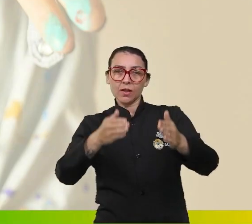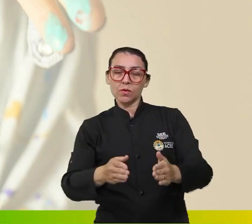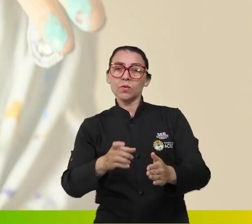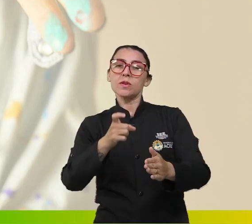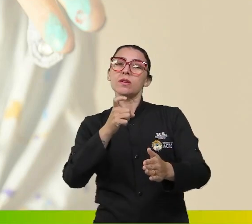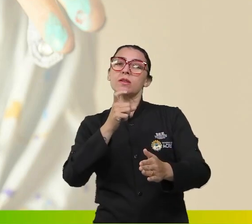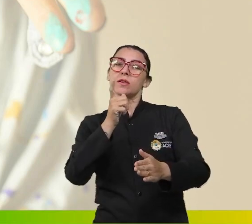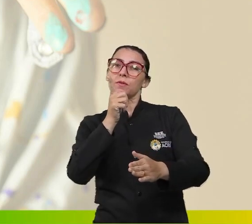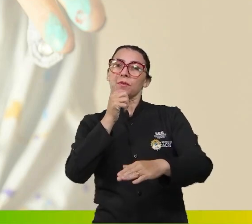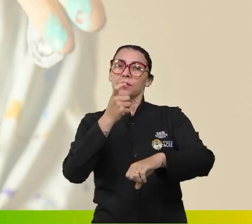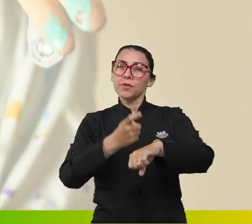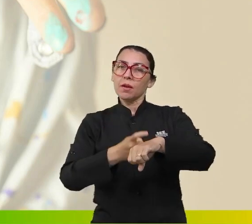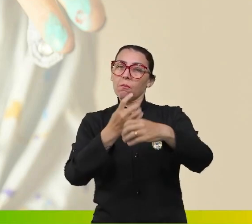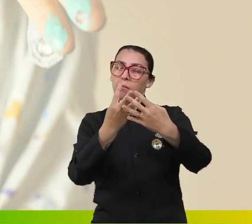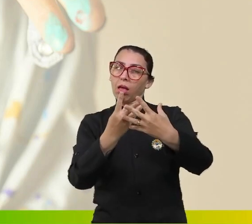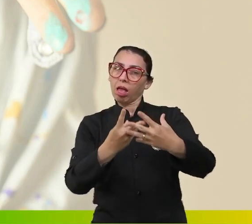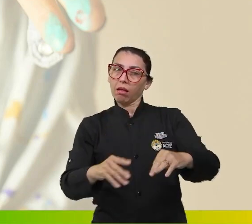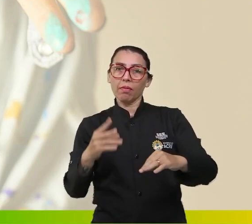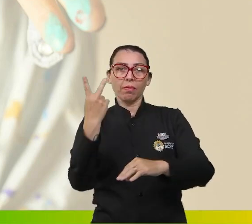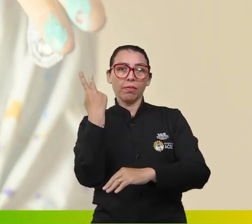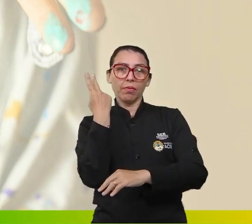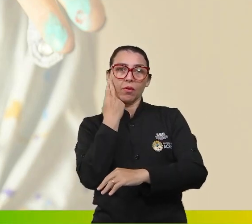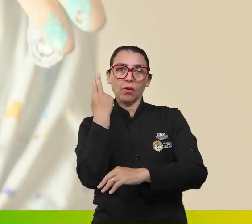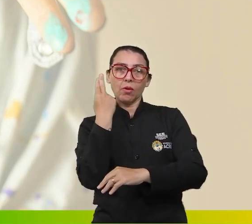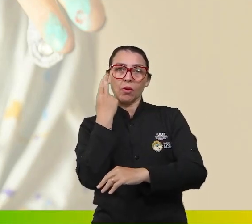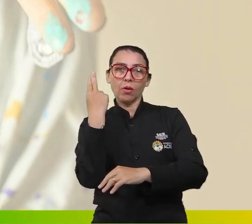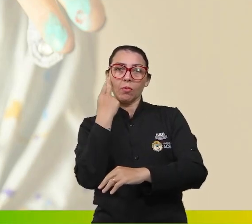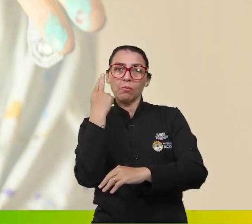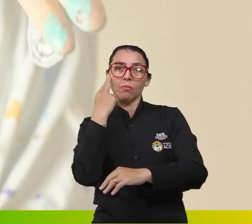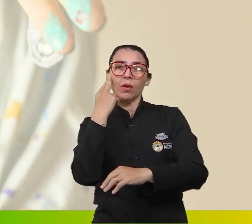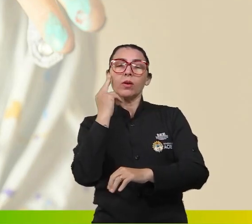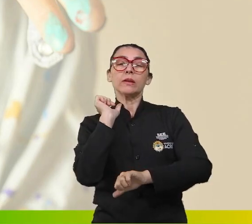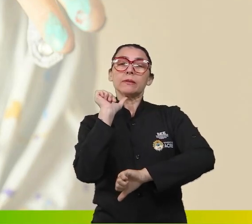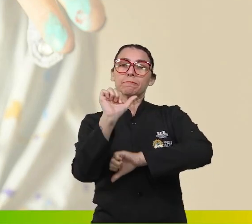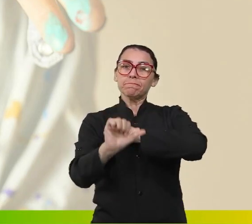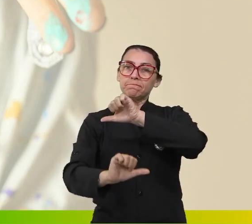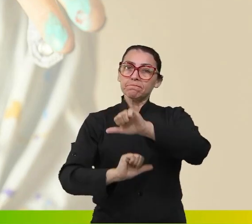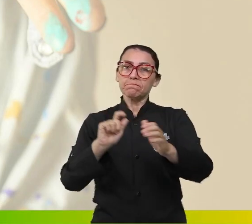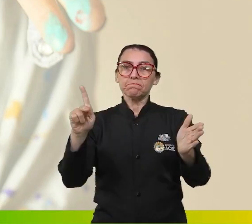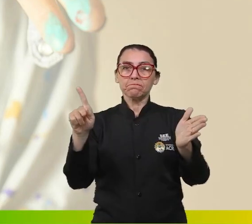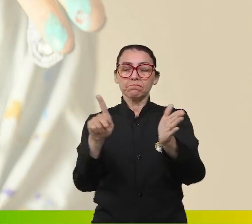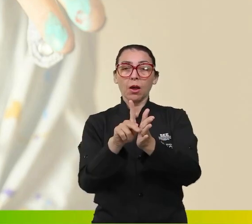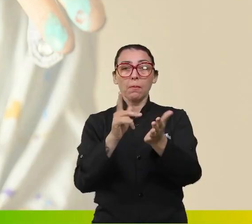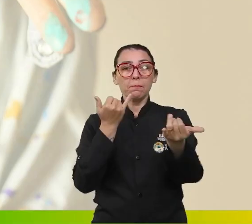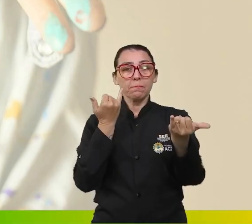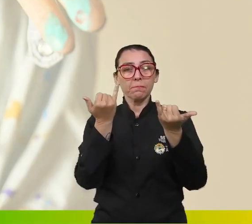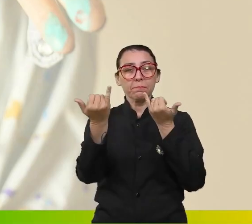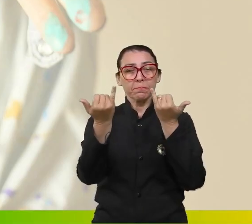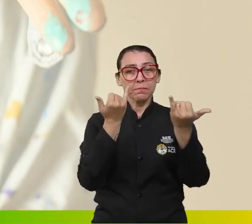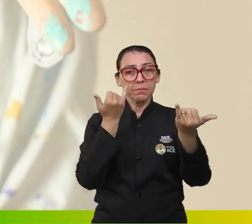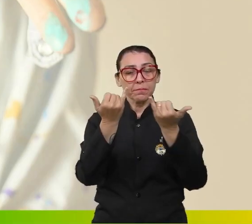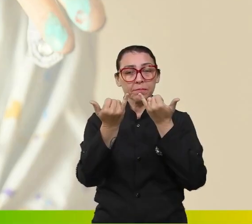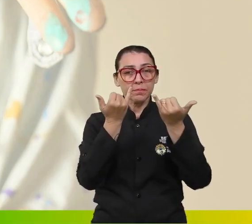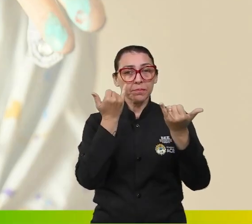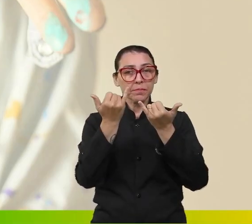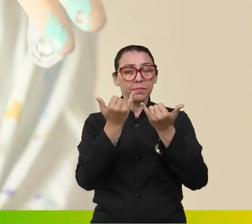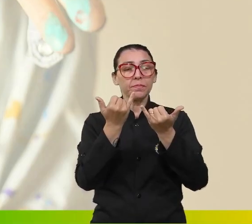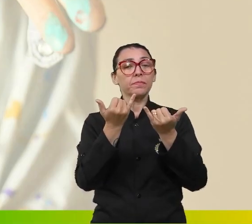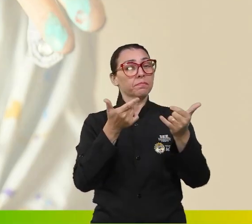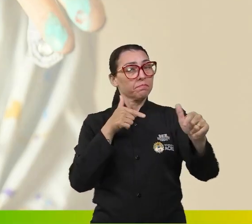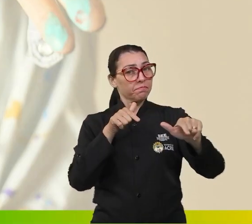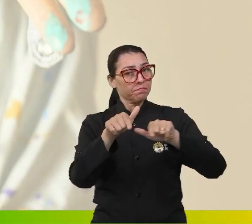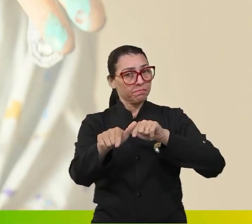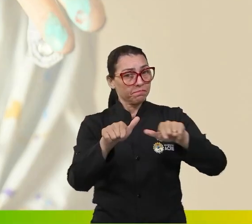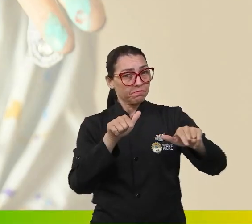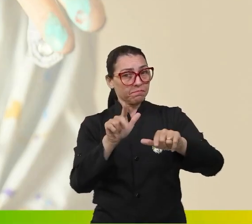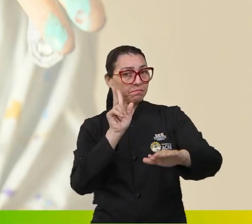As esculturas de gelo derretem naturalmente e essa transitoriedade faz parte da mensagem da obra.